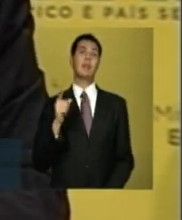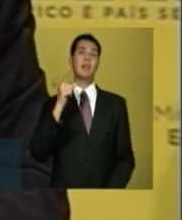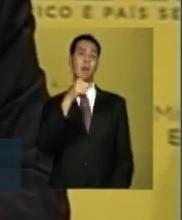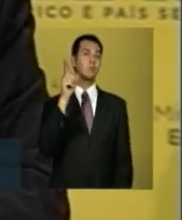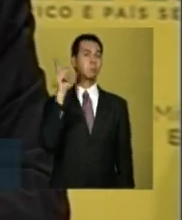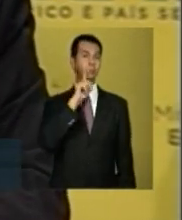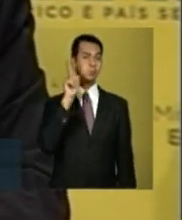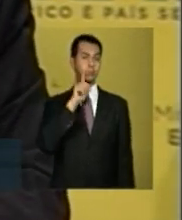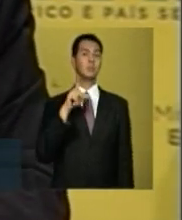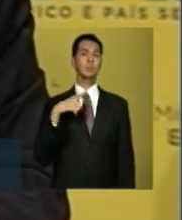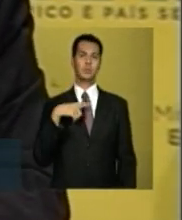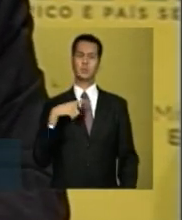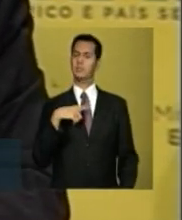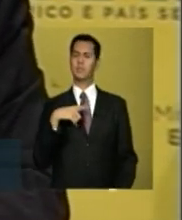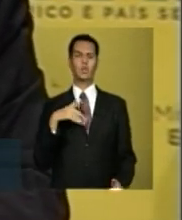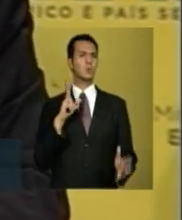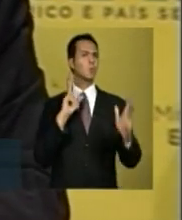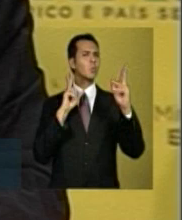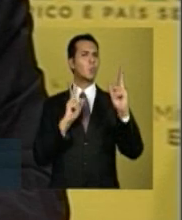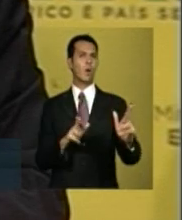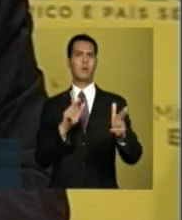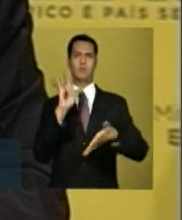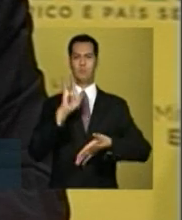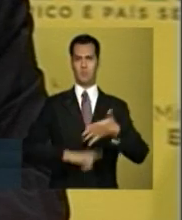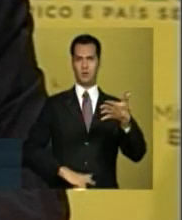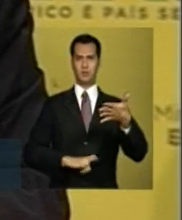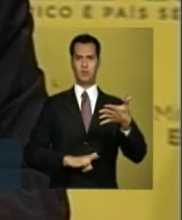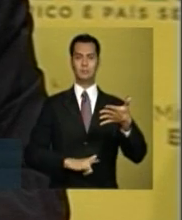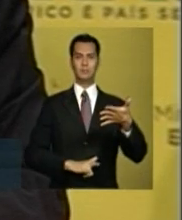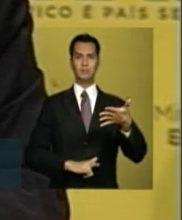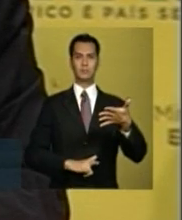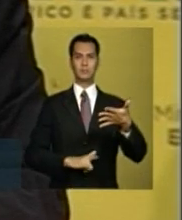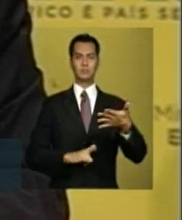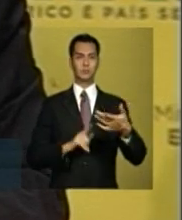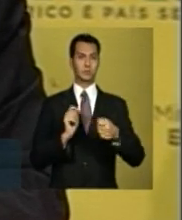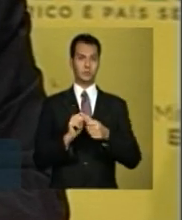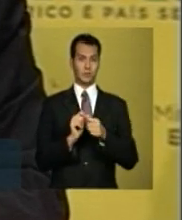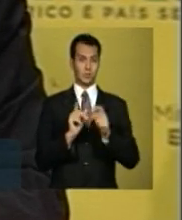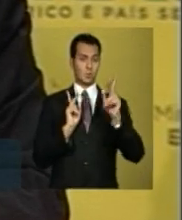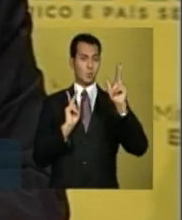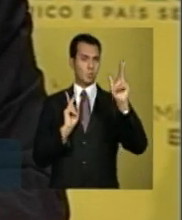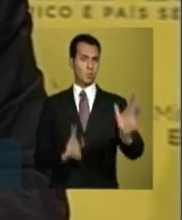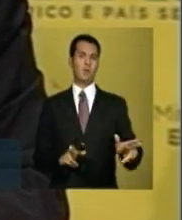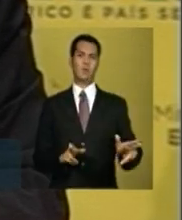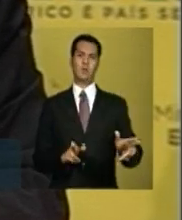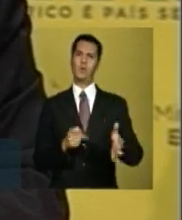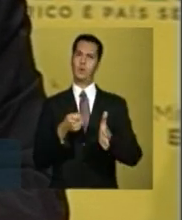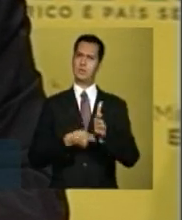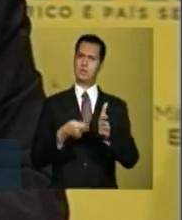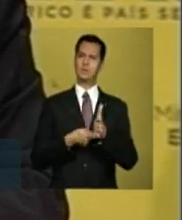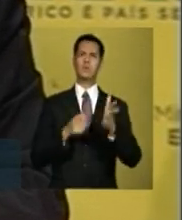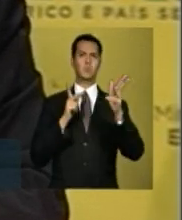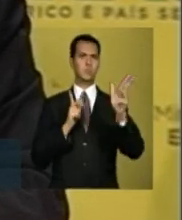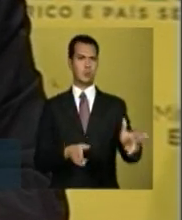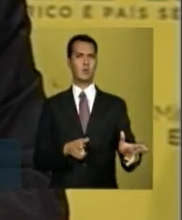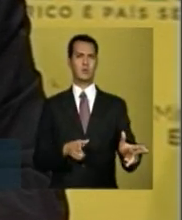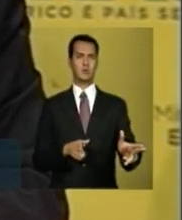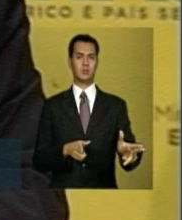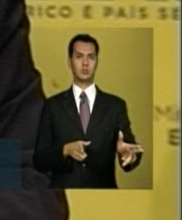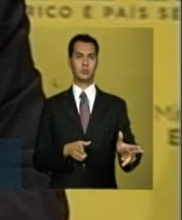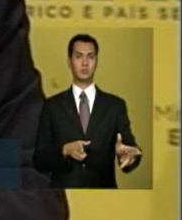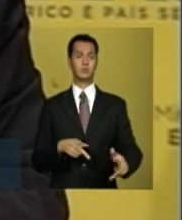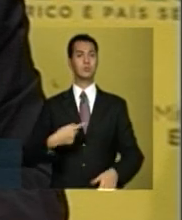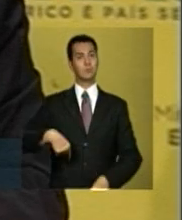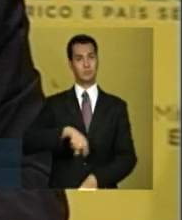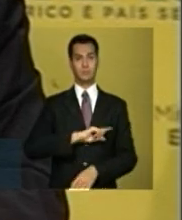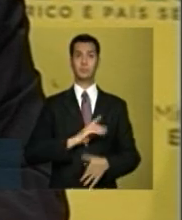exatamente um exame semelhante nas mesmas condições não feito da mesma forma nas mesmas condições nas mesmas exigências e nós estamos hoje com uma